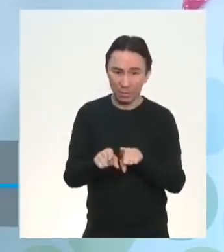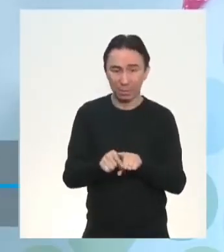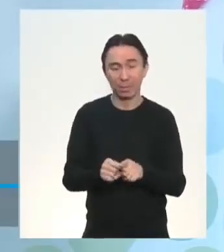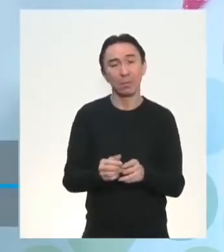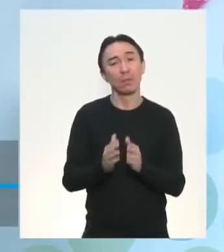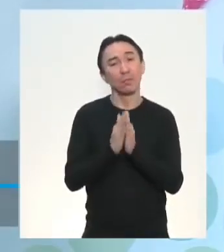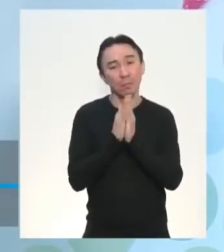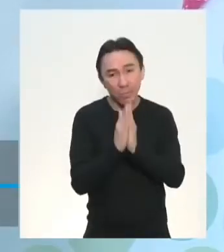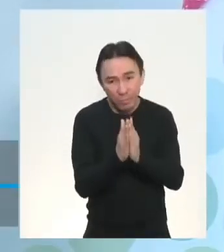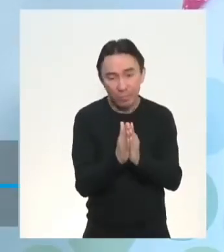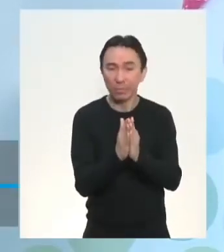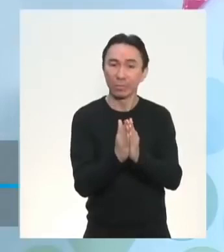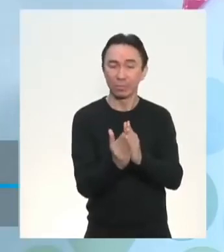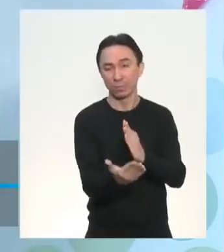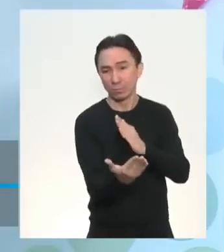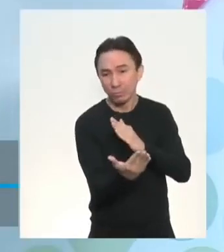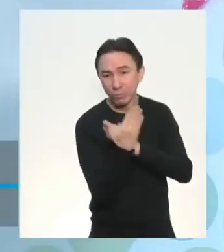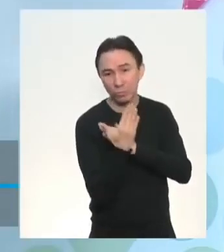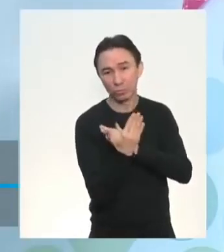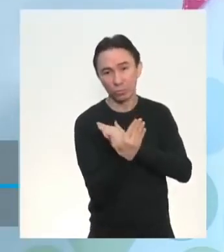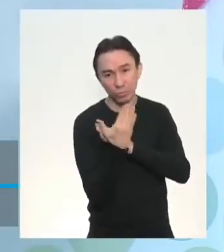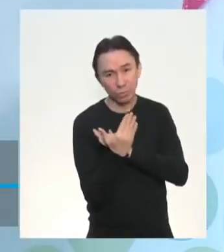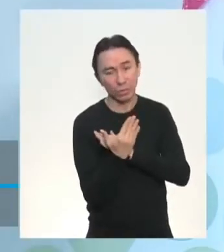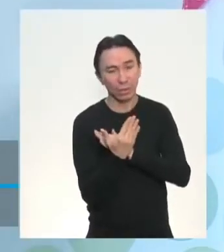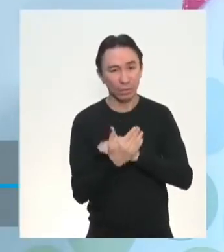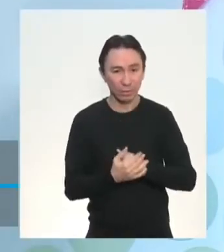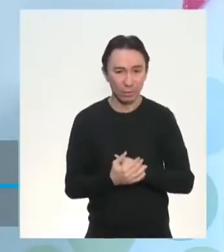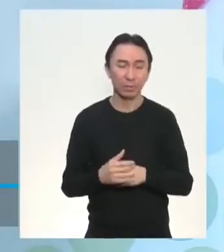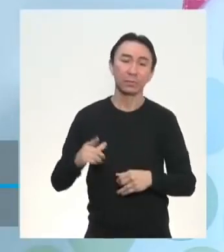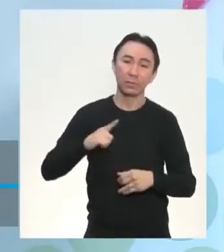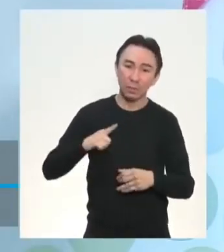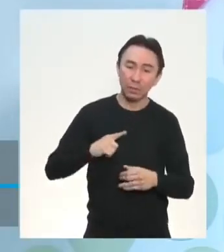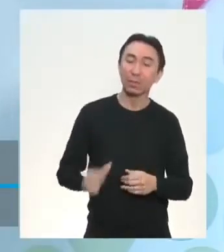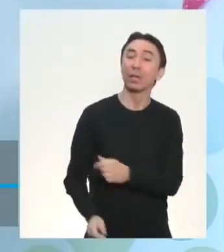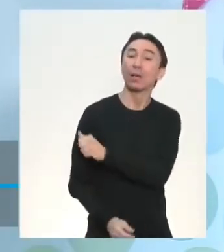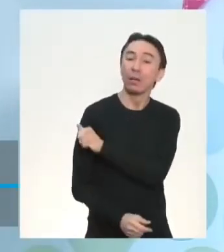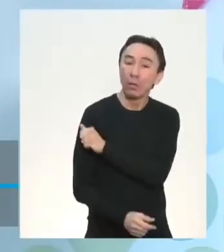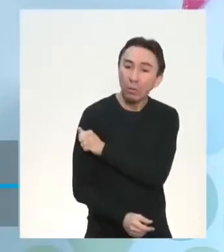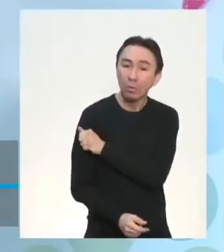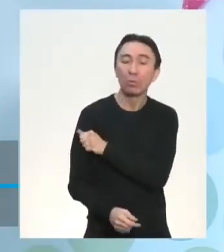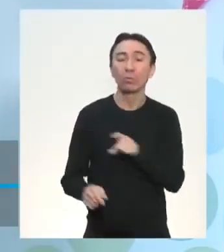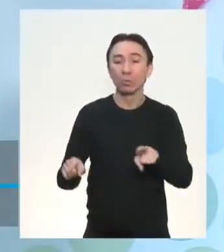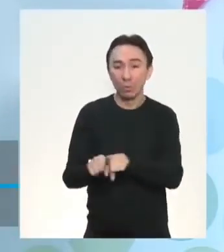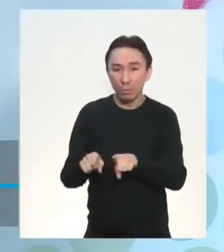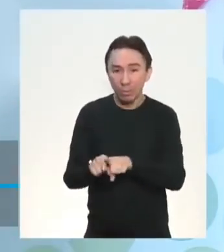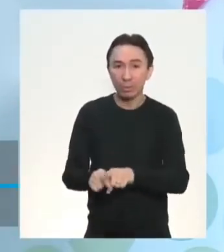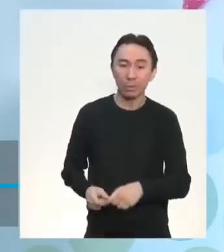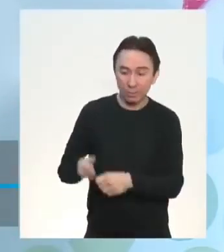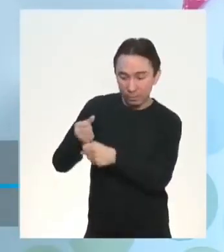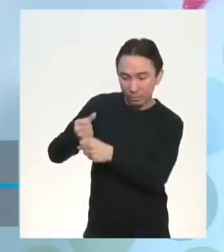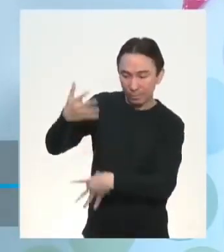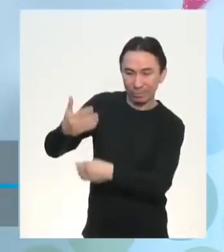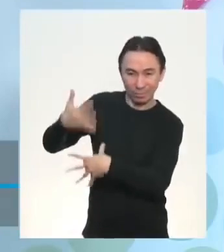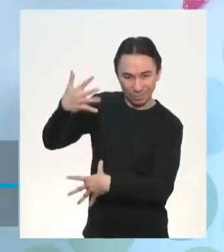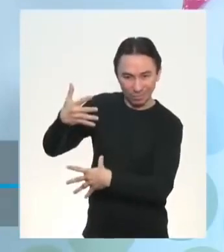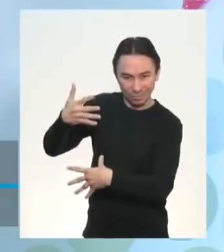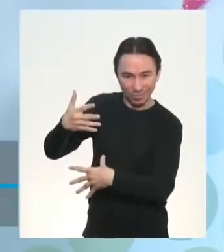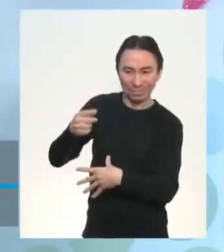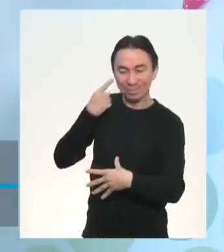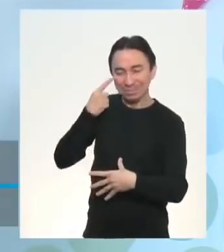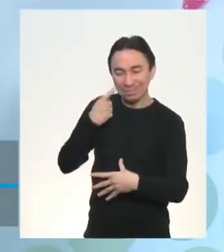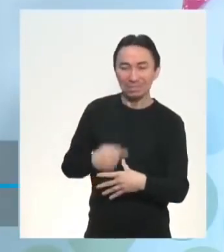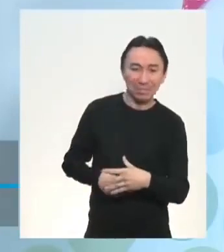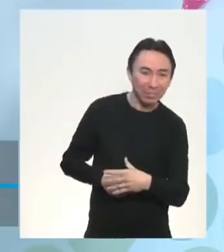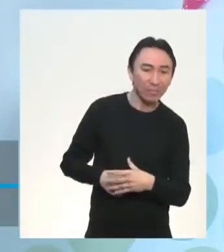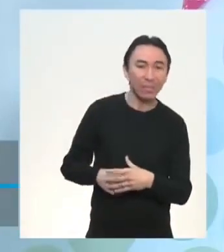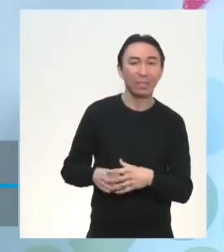essa colaboração de vocês. Temos alunos que estão acompanhando o chat, né? Então, a gente acaba aí fazendo com que eles